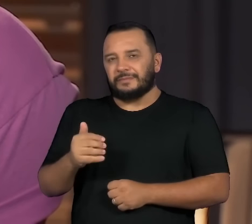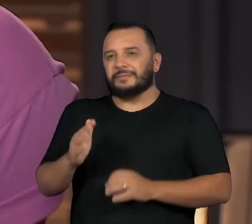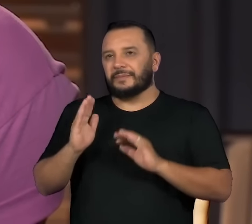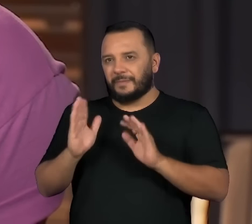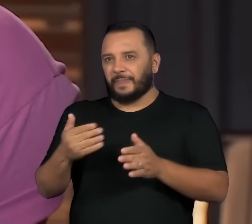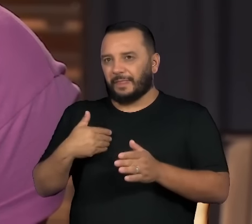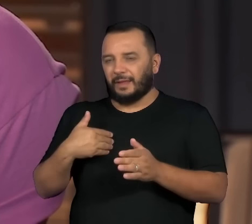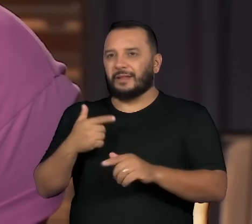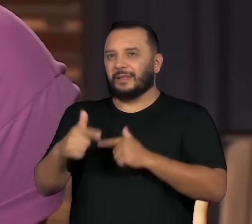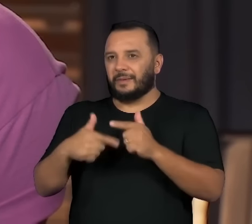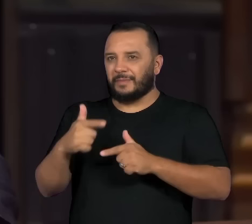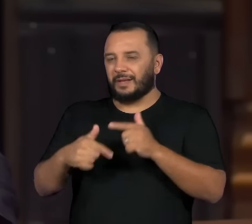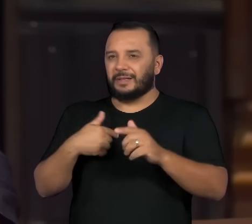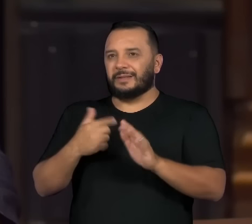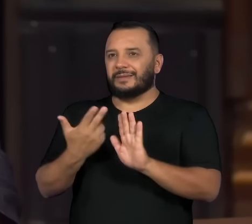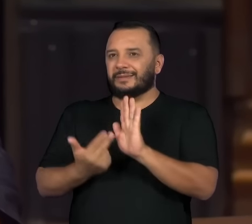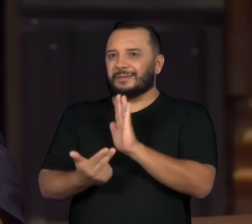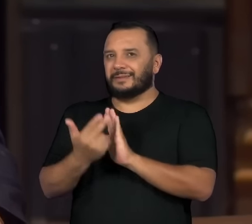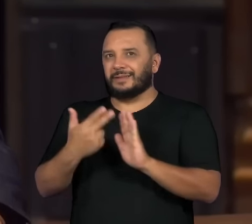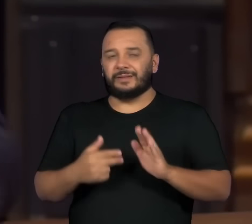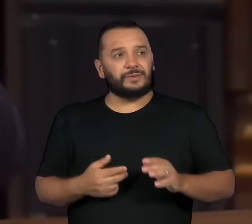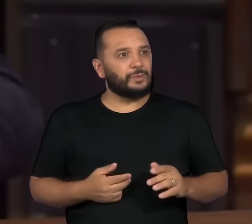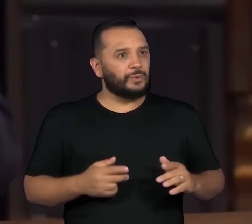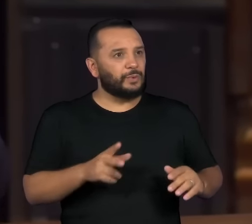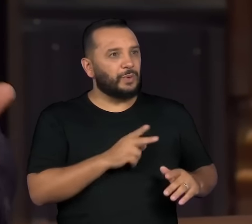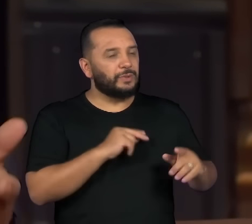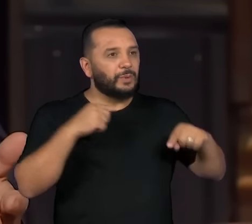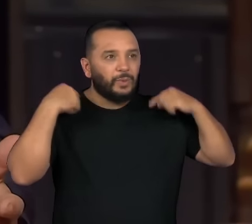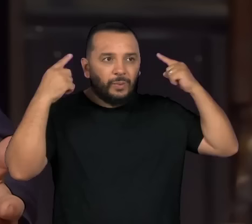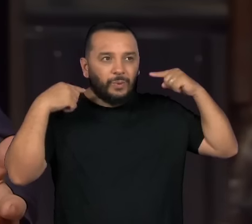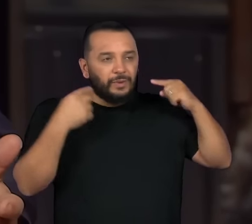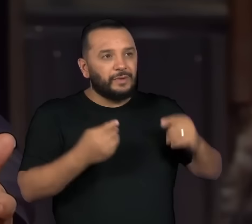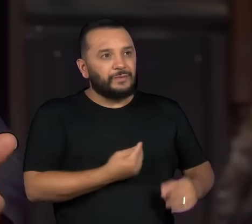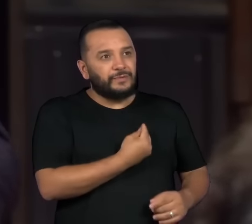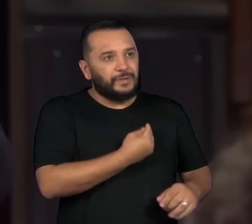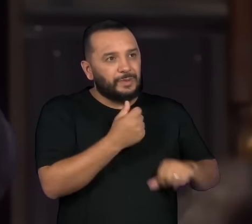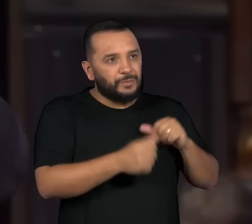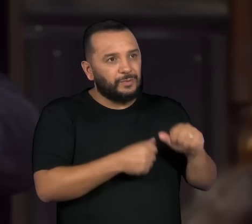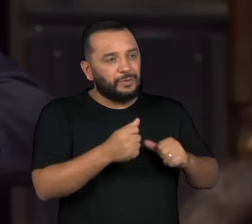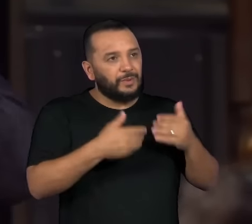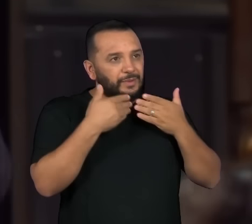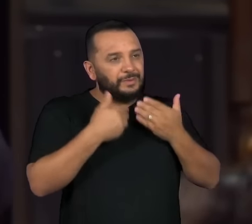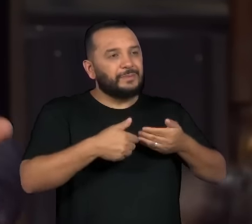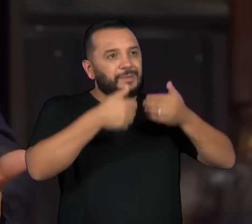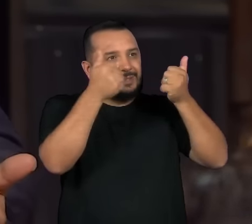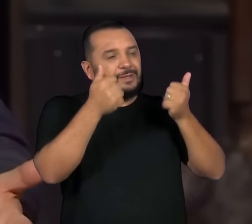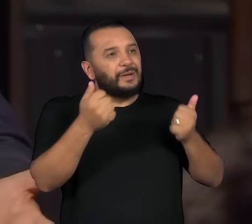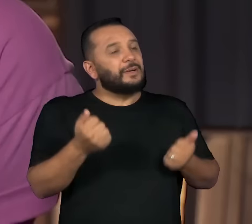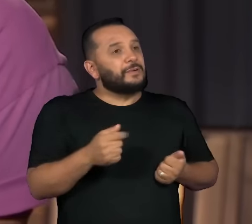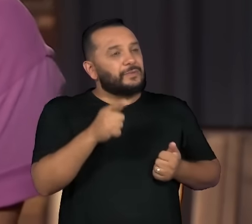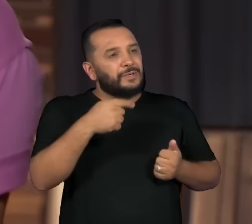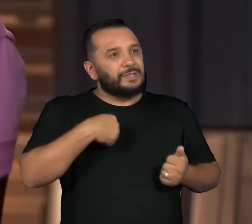como ilustradora. Que doideira. A sua vida mudou para melhor, Foi. né? Se aproximou mais de ser quem você é.